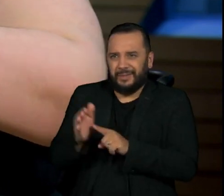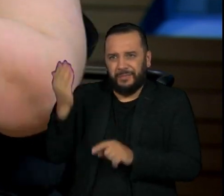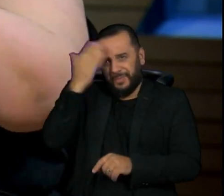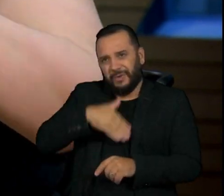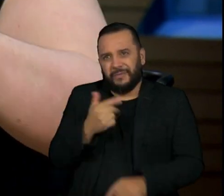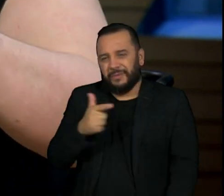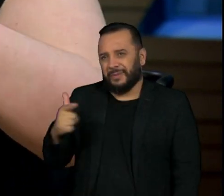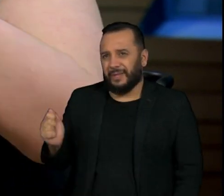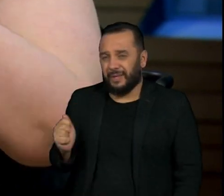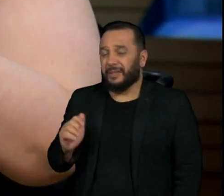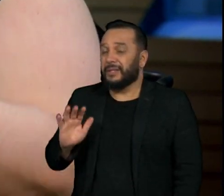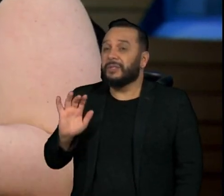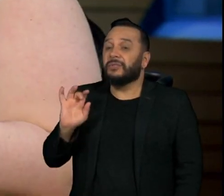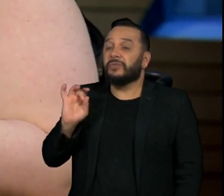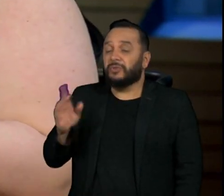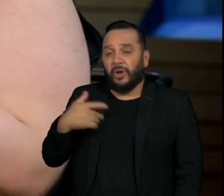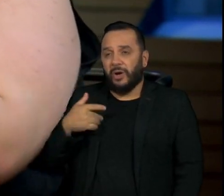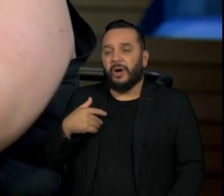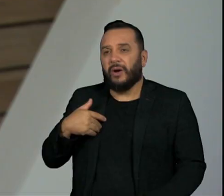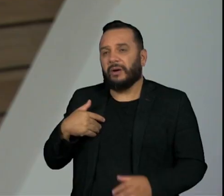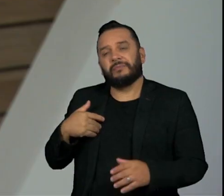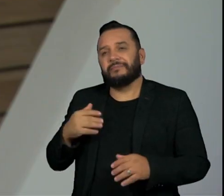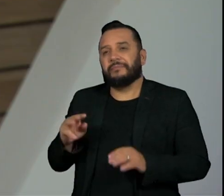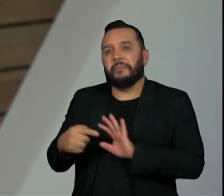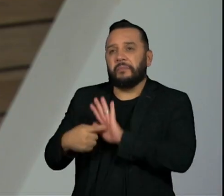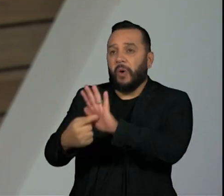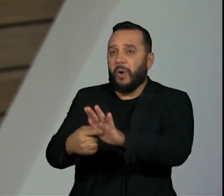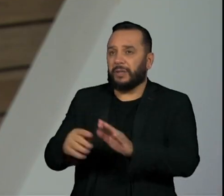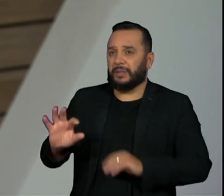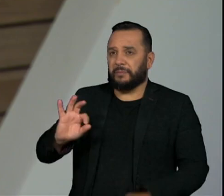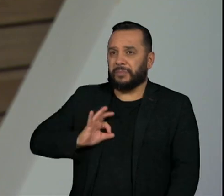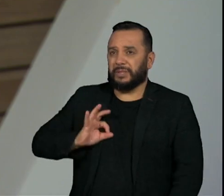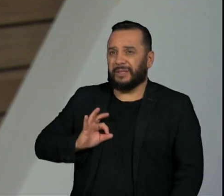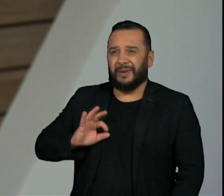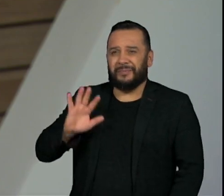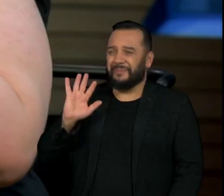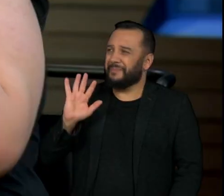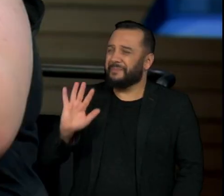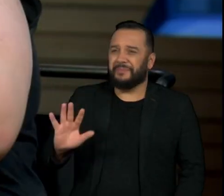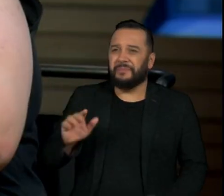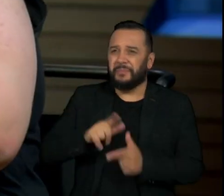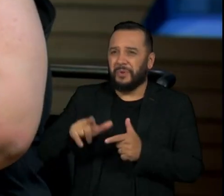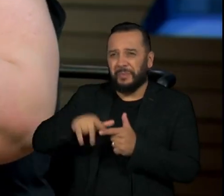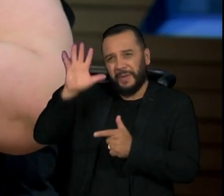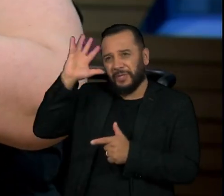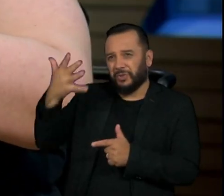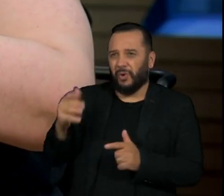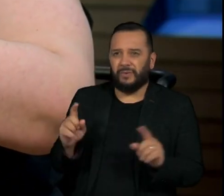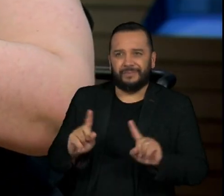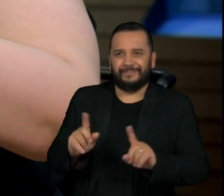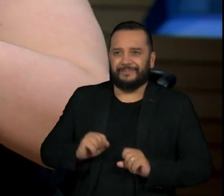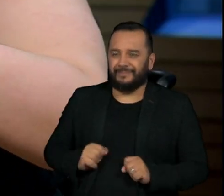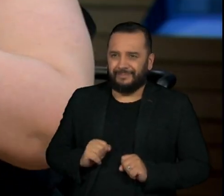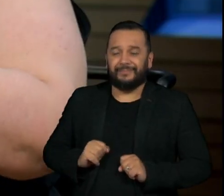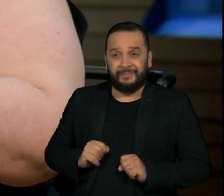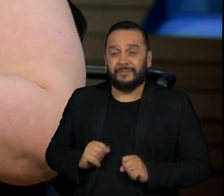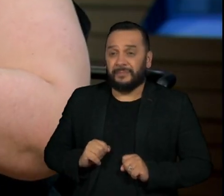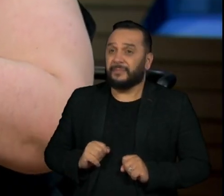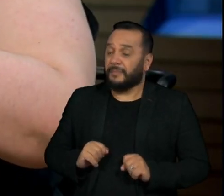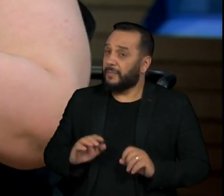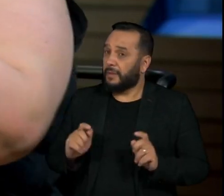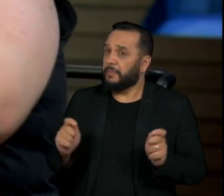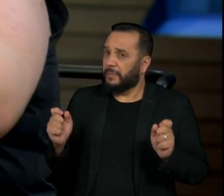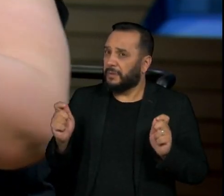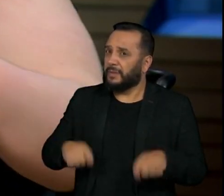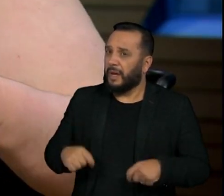ela mostra muito, mas realiza pouco em termos do próprio objetivo. Ela é pouco eficiente. Esse investimento tinha que ser para a construção e